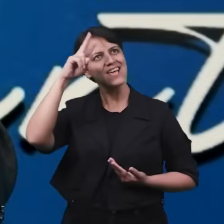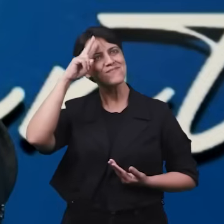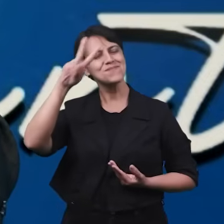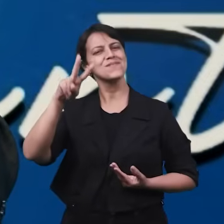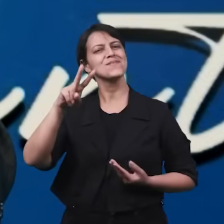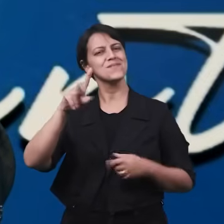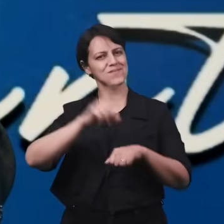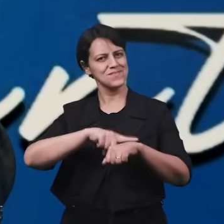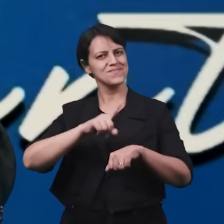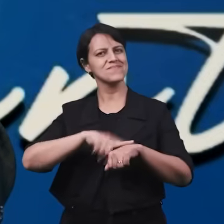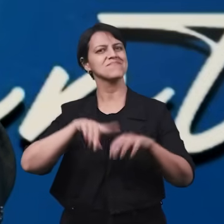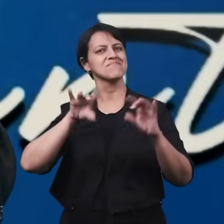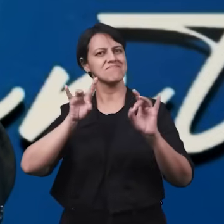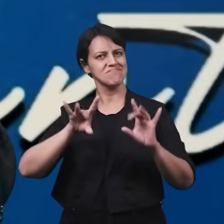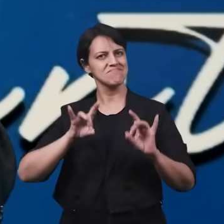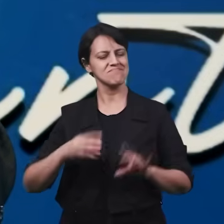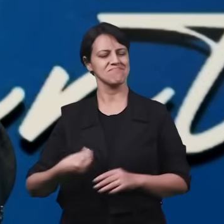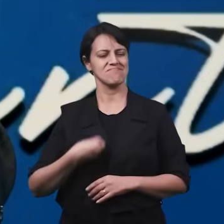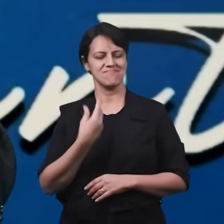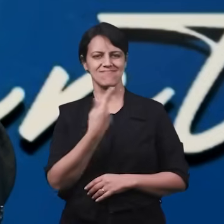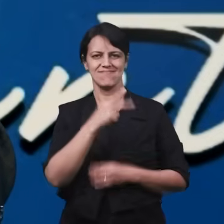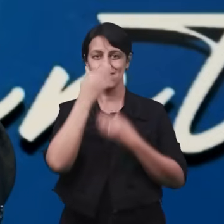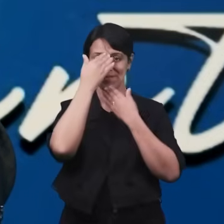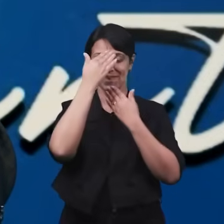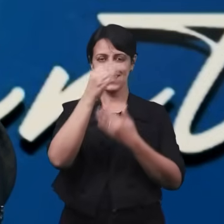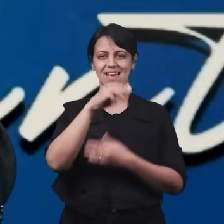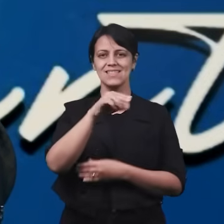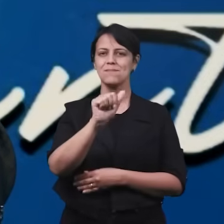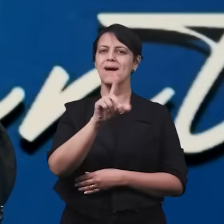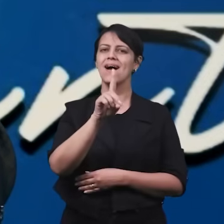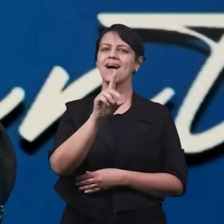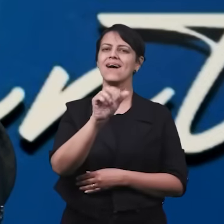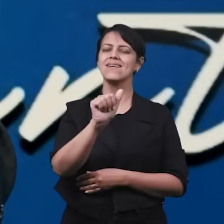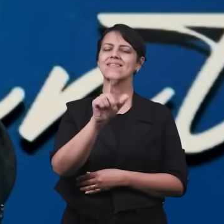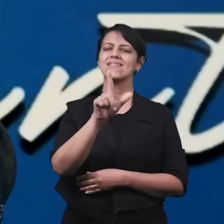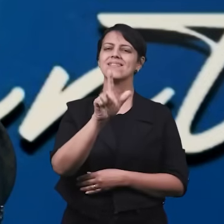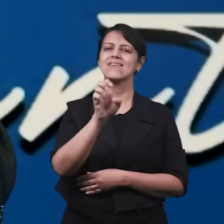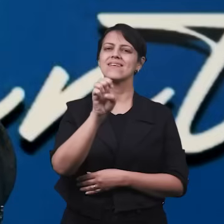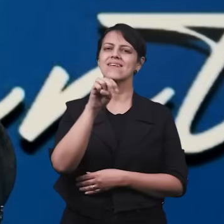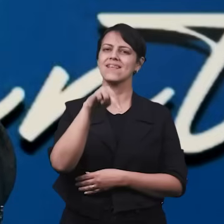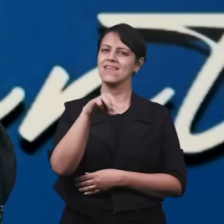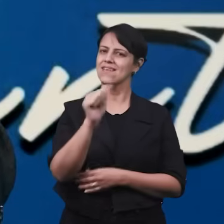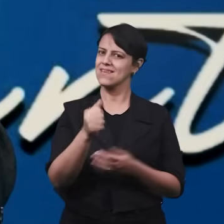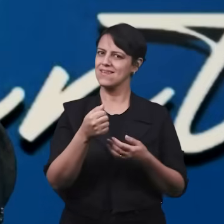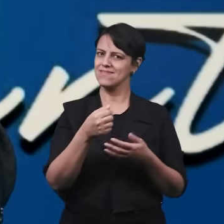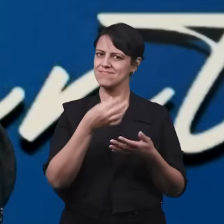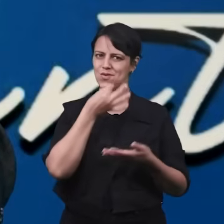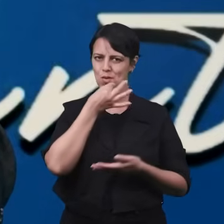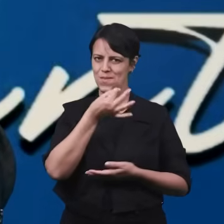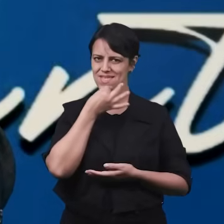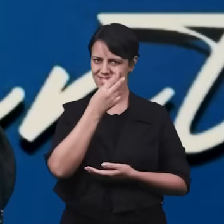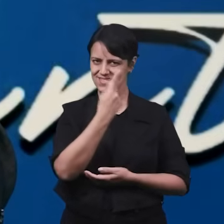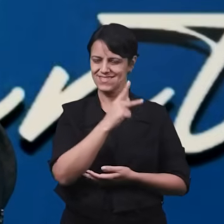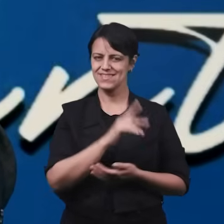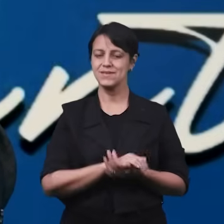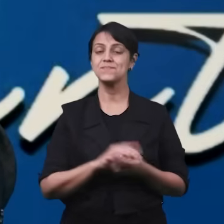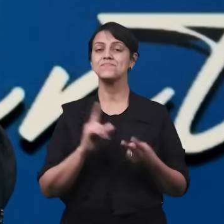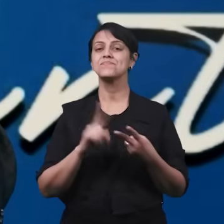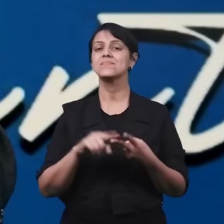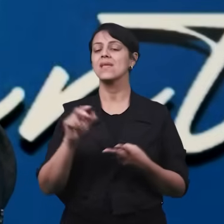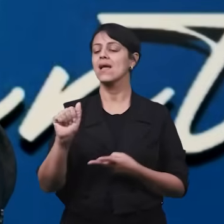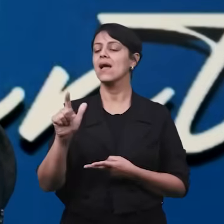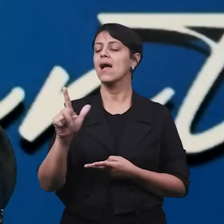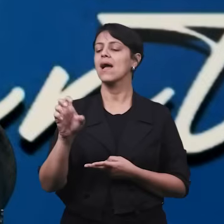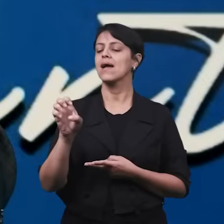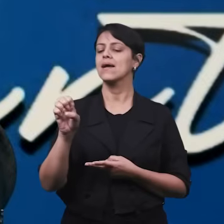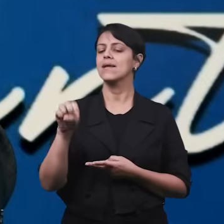desse momento especial na vida dela. Obrigado, irmã Madalena, por este comentário. Temos aqui também o Alencar. O Alencar,